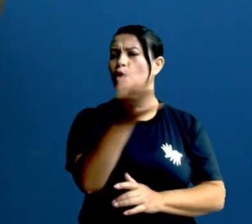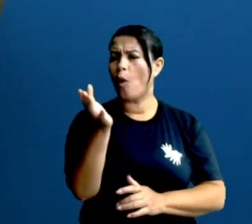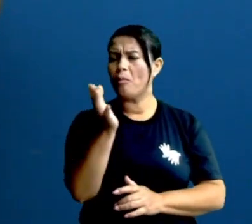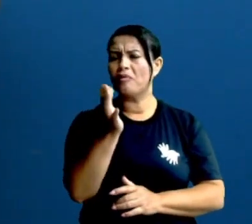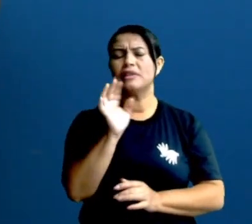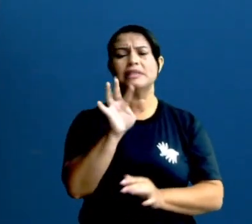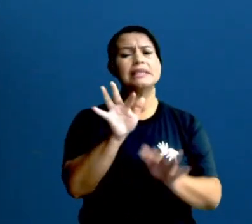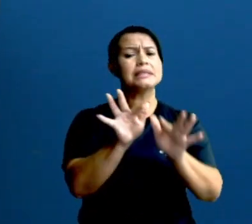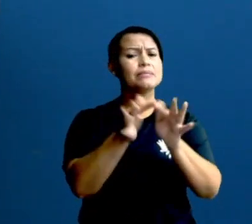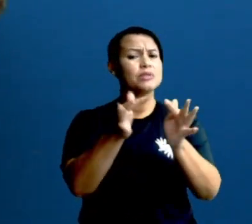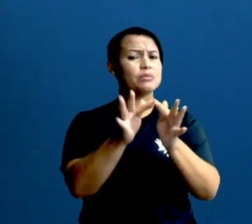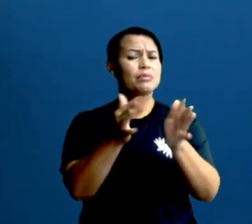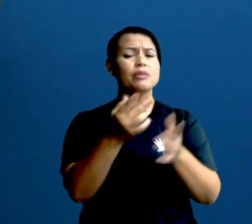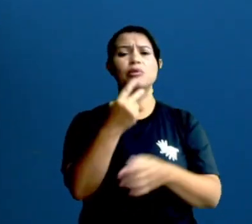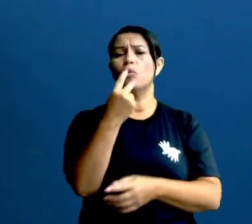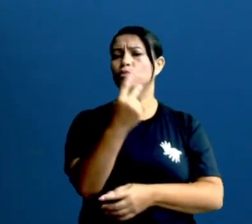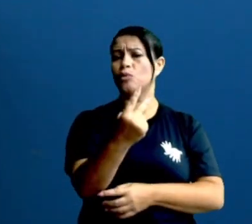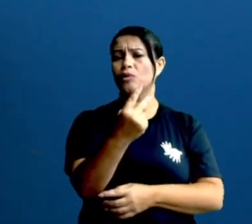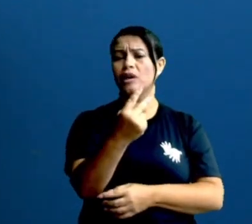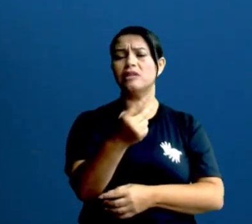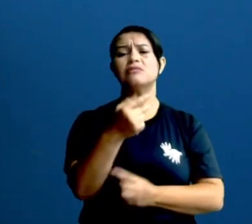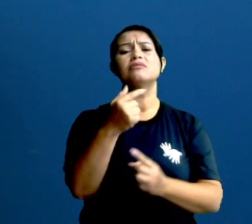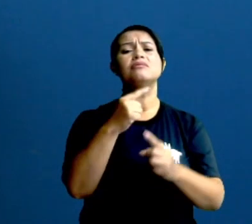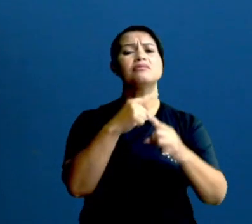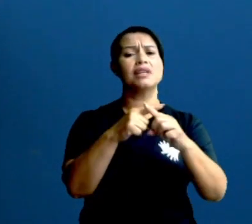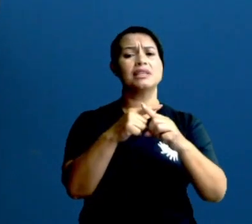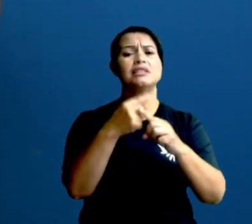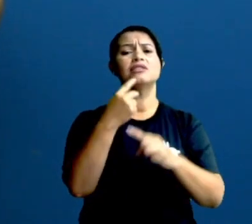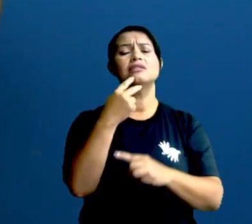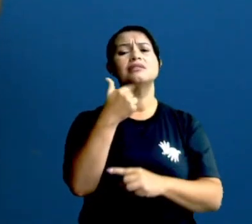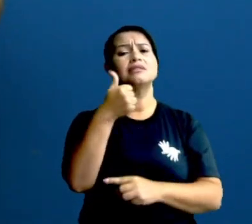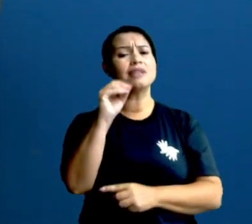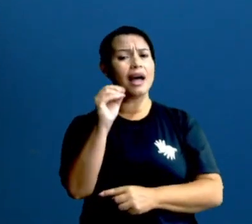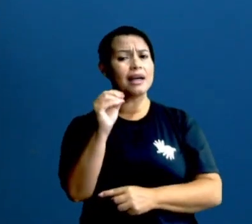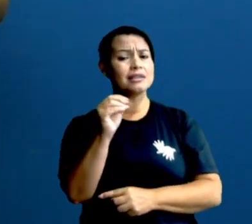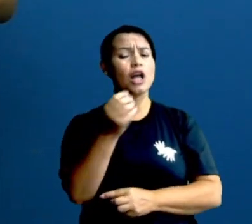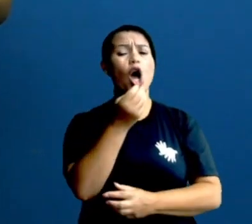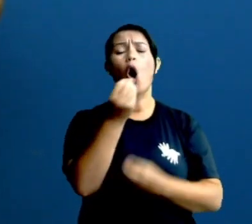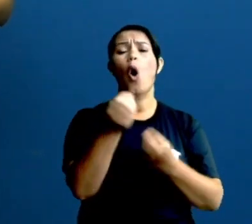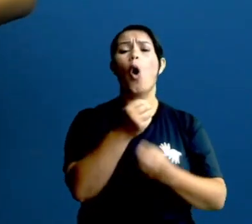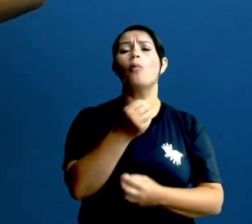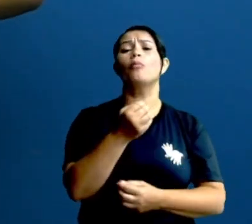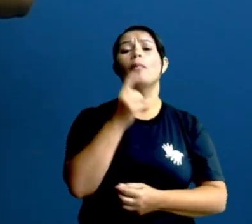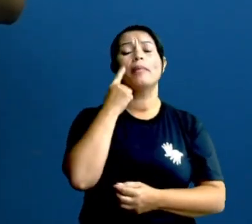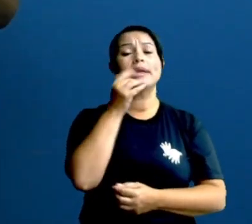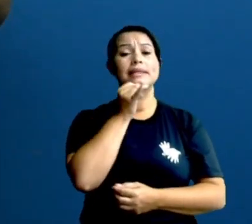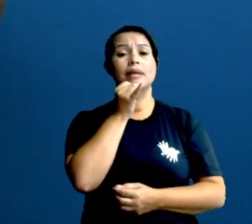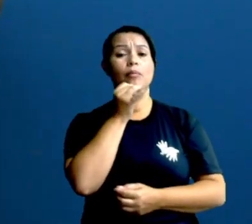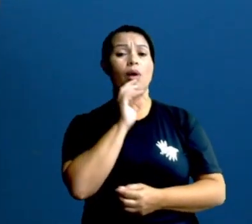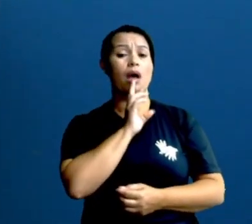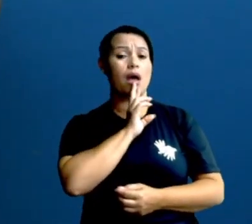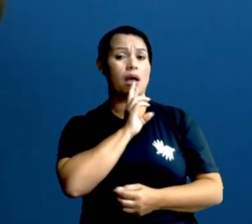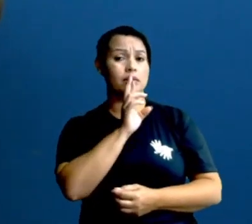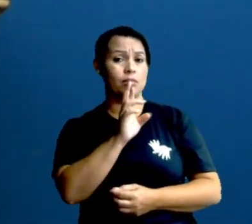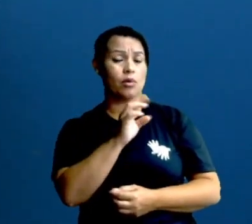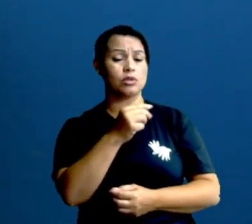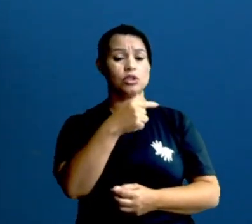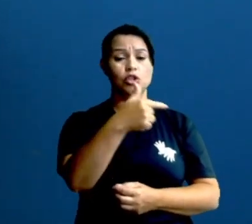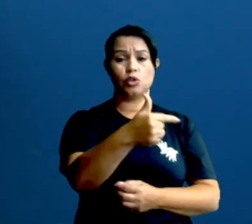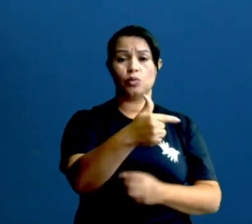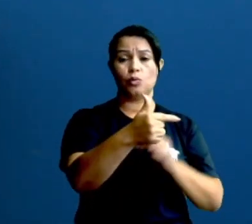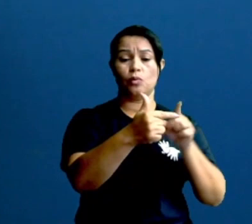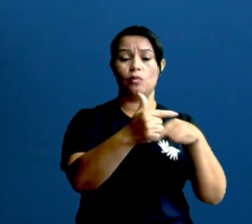ia simplesmente multiplicar o 2 10 vezes. E como isso acontece? O resultado de 1 você